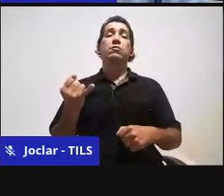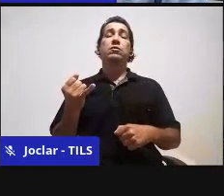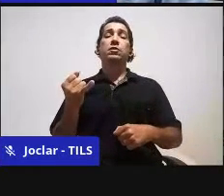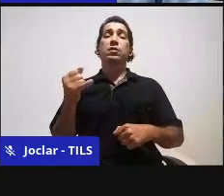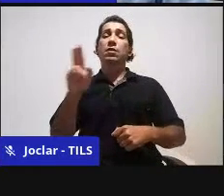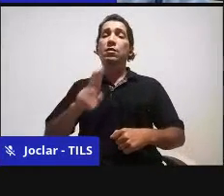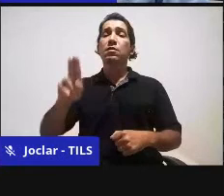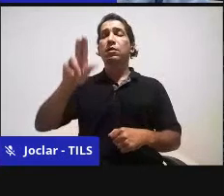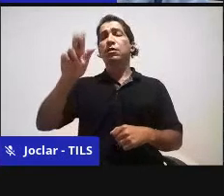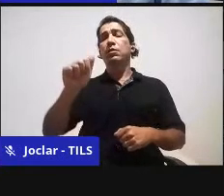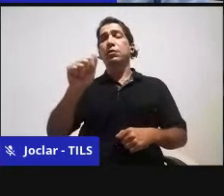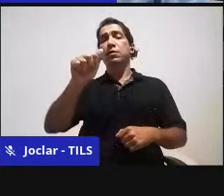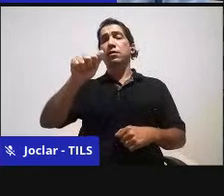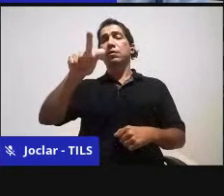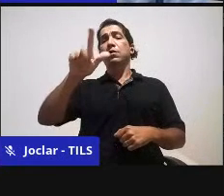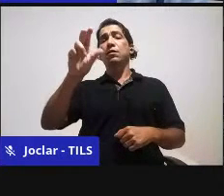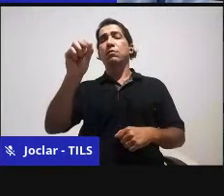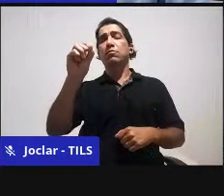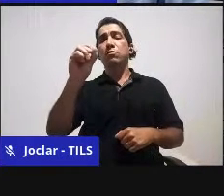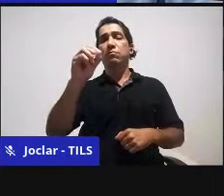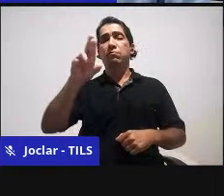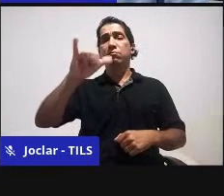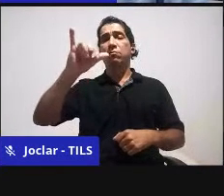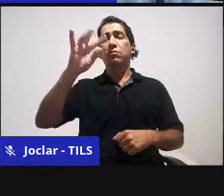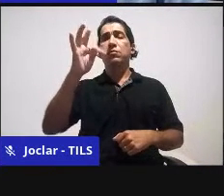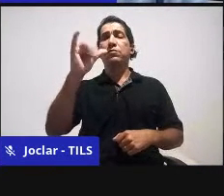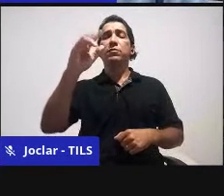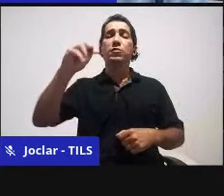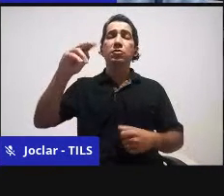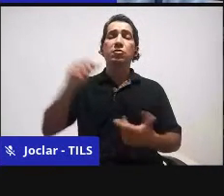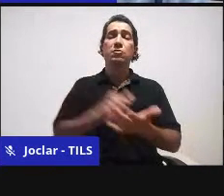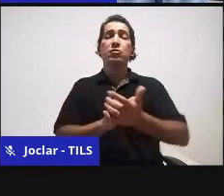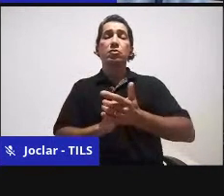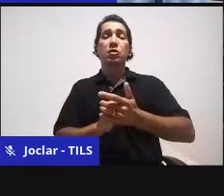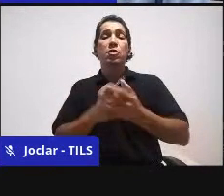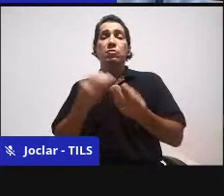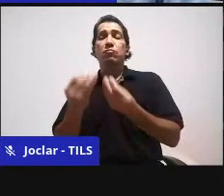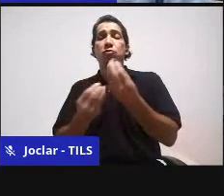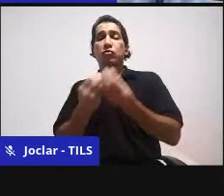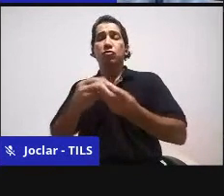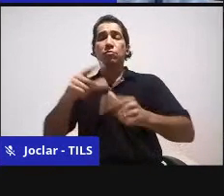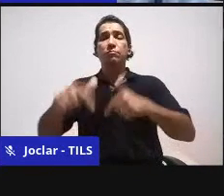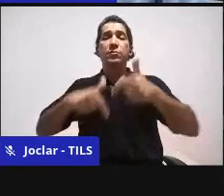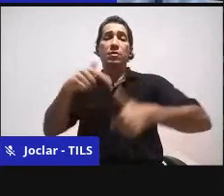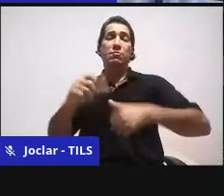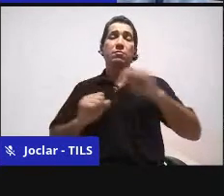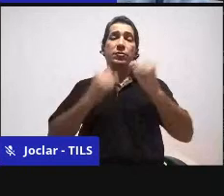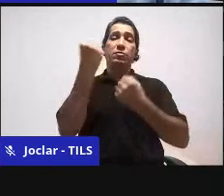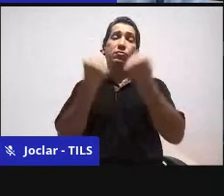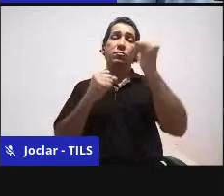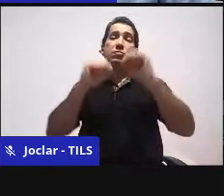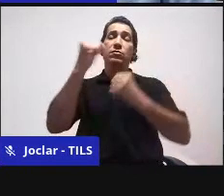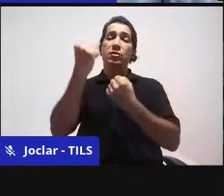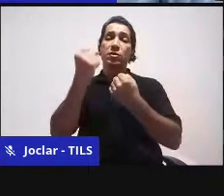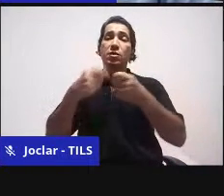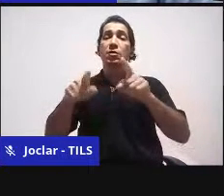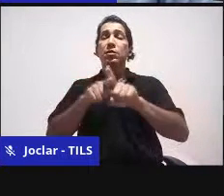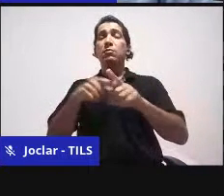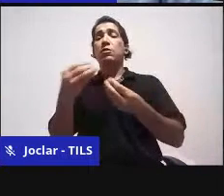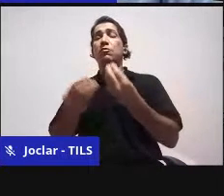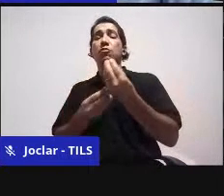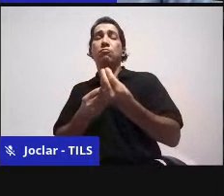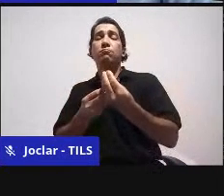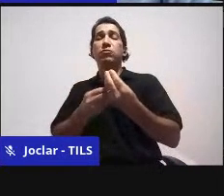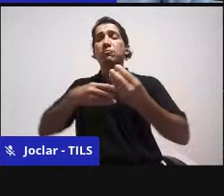artificial, né? Para fazer a predição do que pode acontecer. Né? E a flexibilidade e